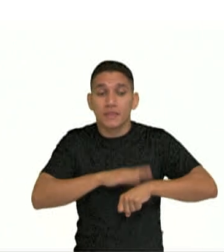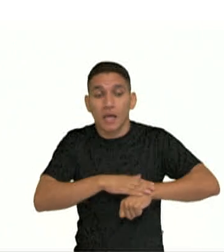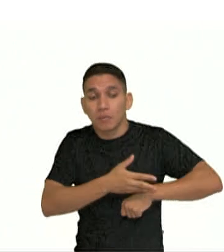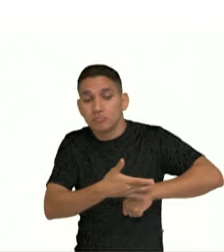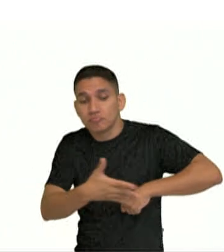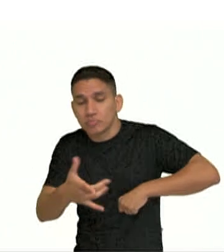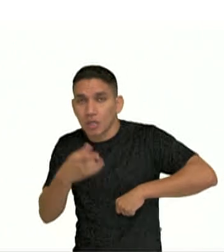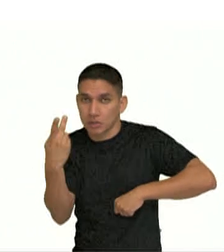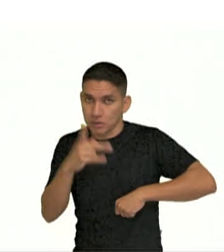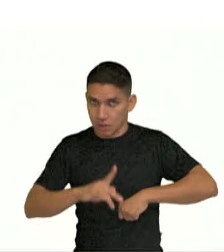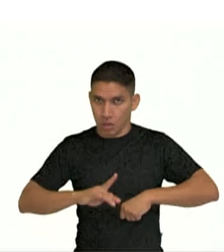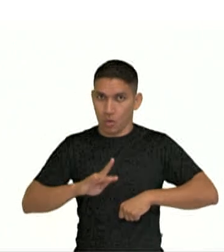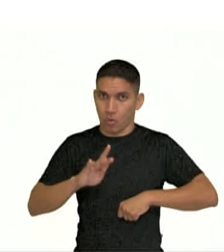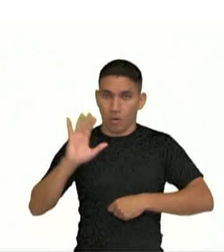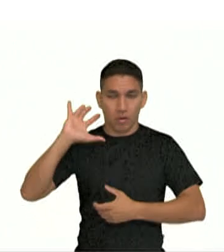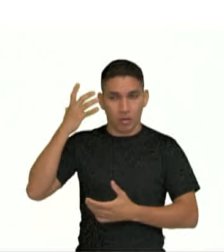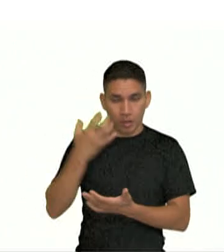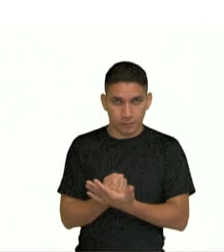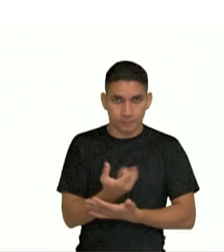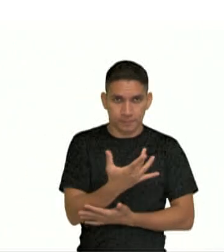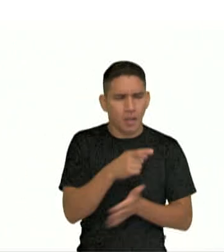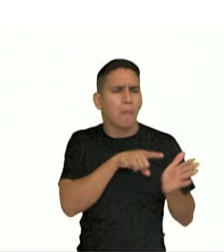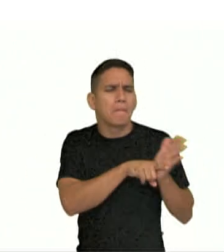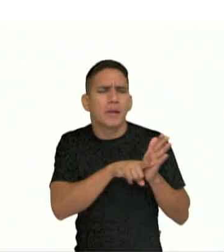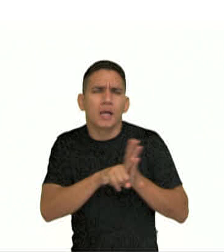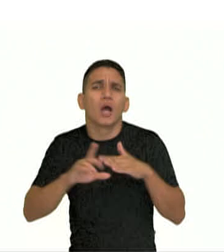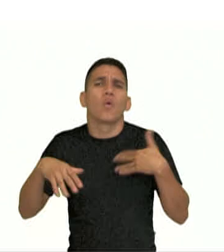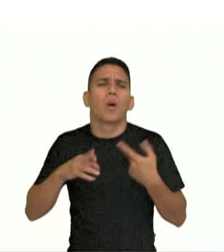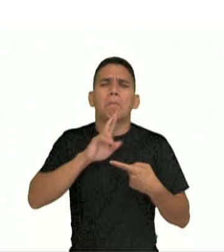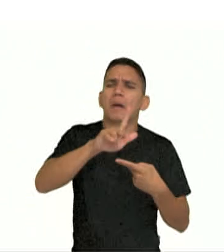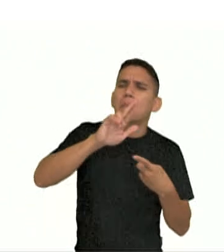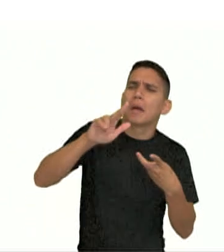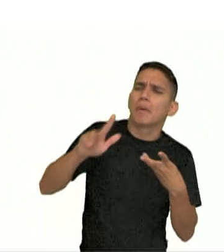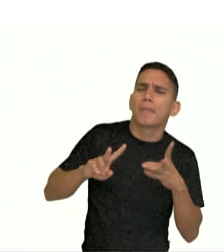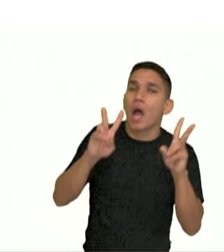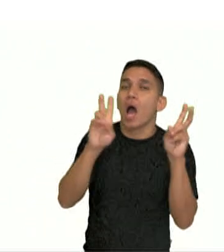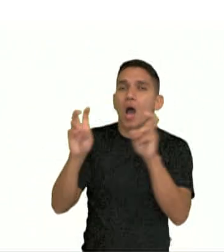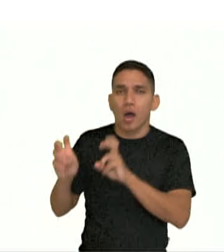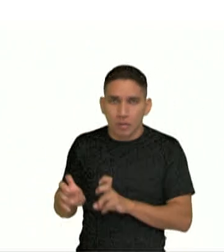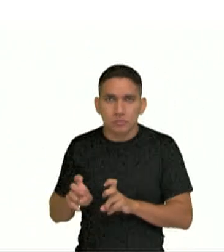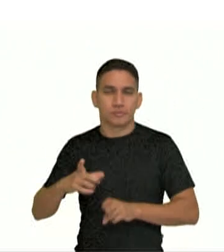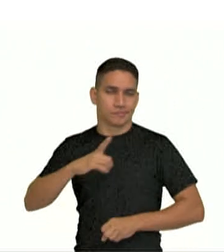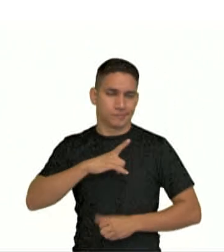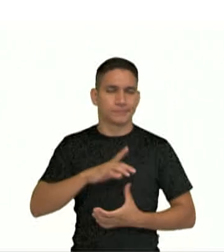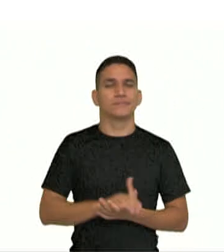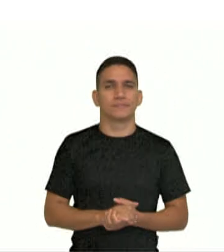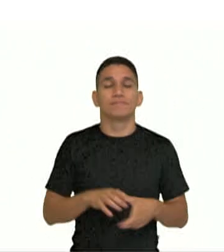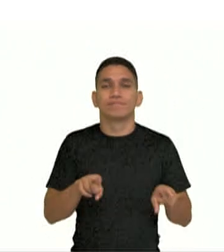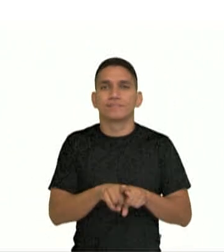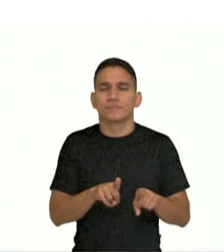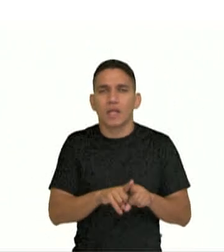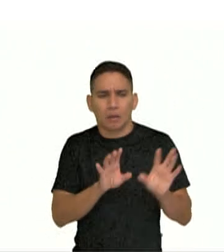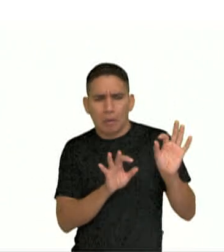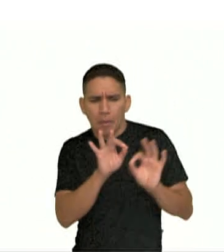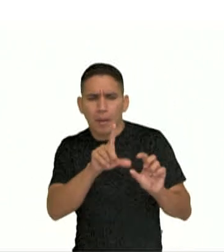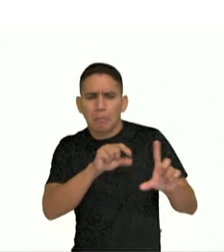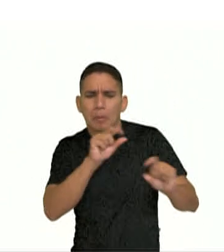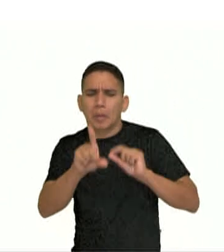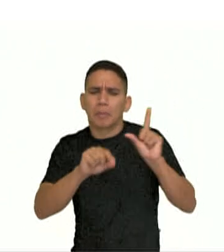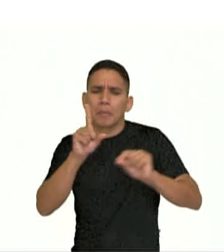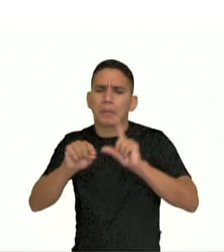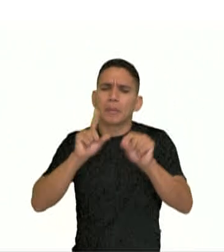seu podcast. Pesquise diferentes notícias sobre ele. Faça uma seleção